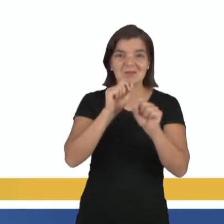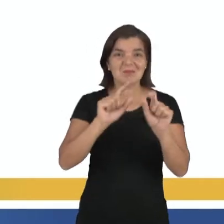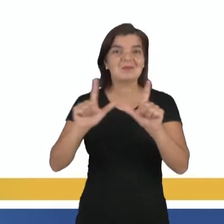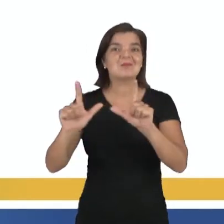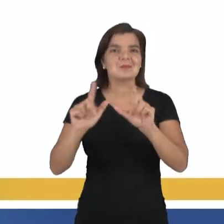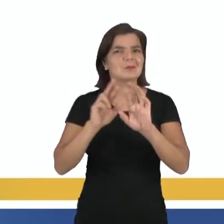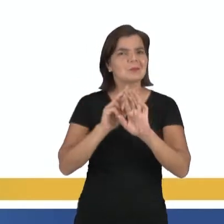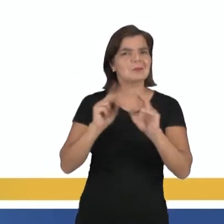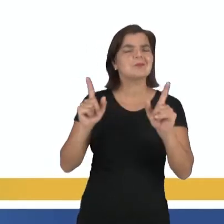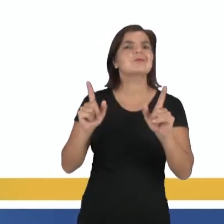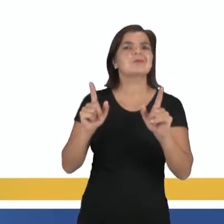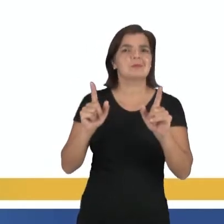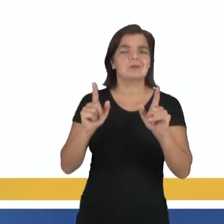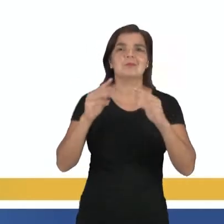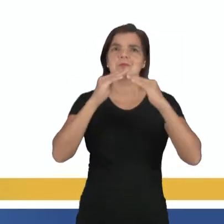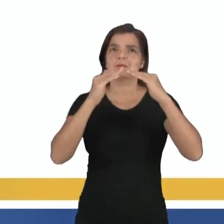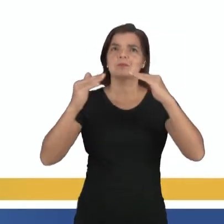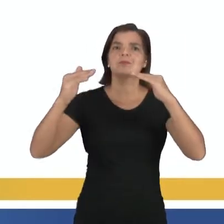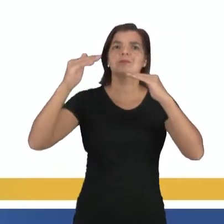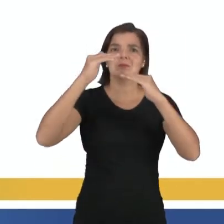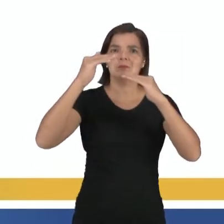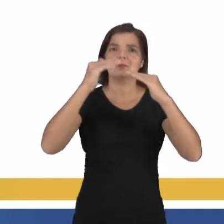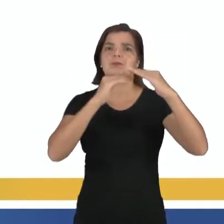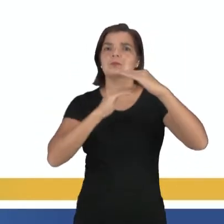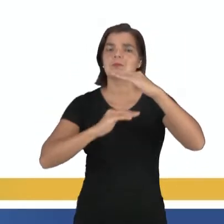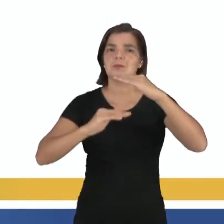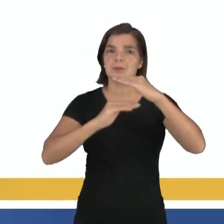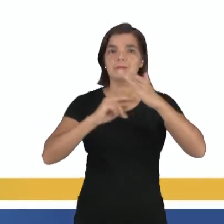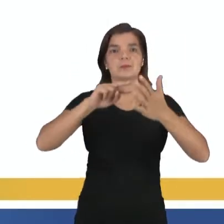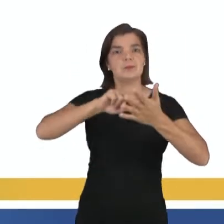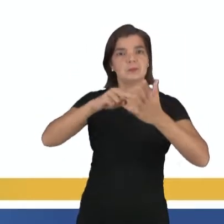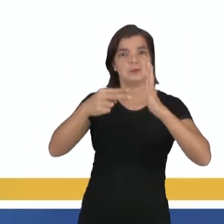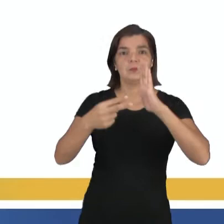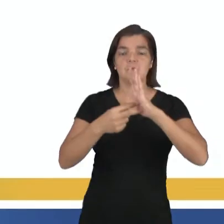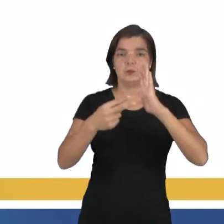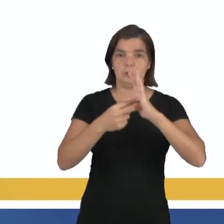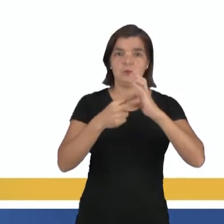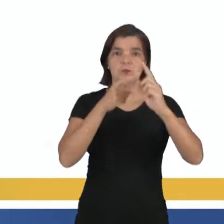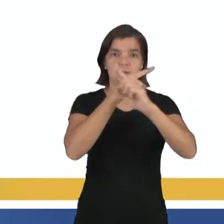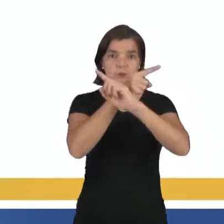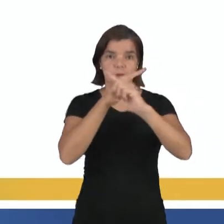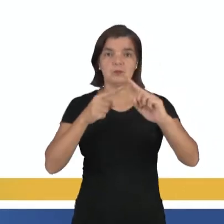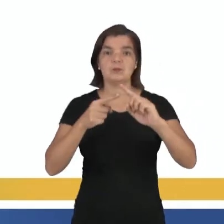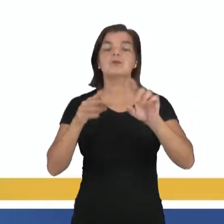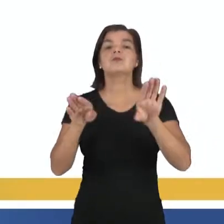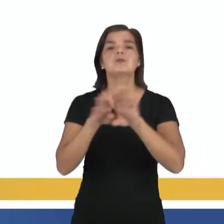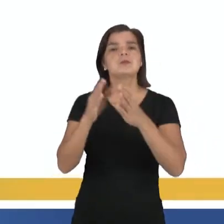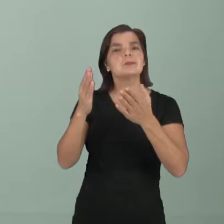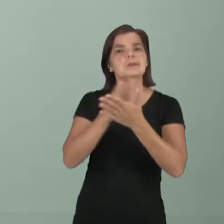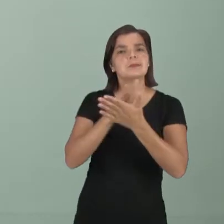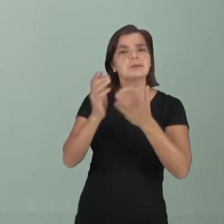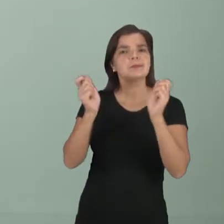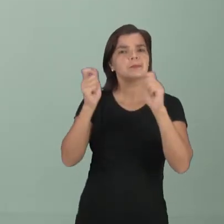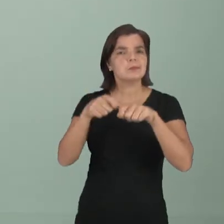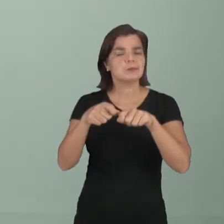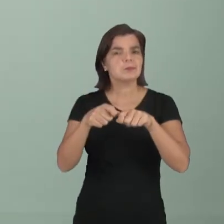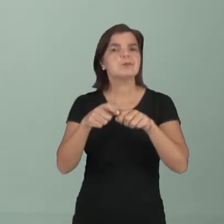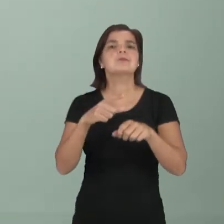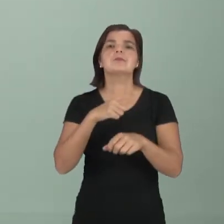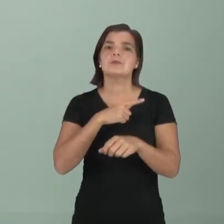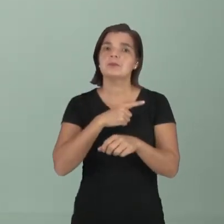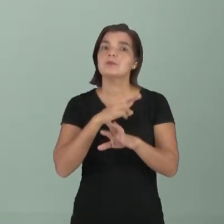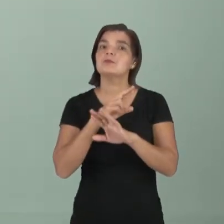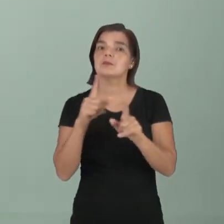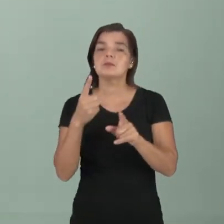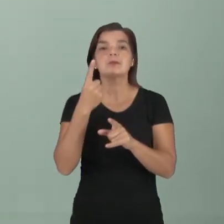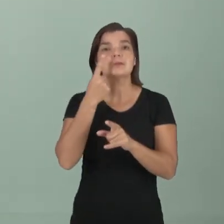forma diferente a parte superior da parte inferior. Ou seja, em meios diferentes, a luz se comporta de forma diferente.